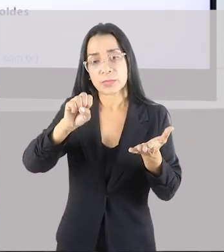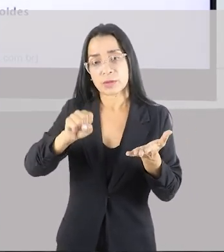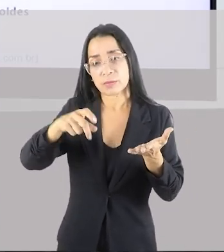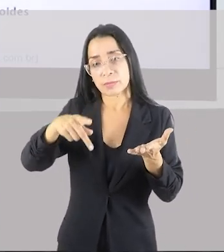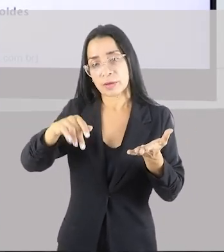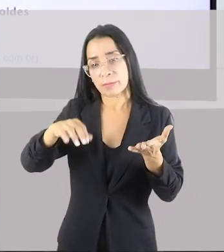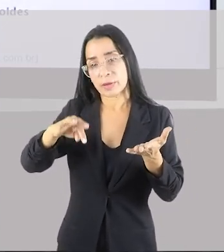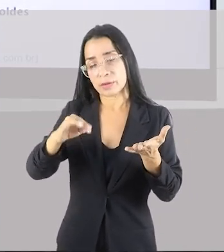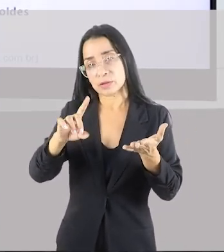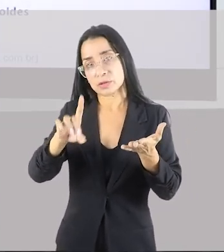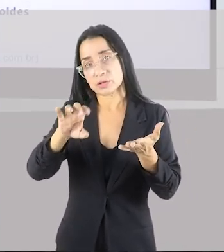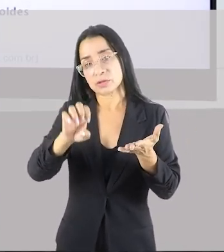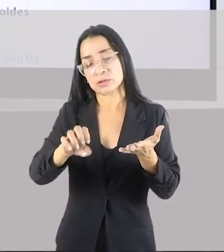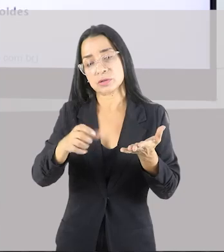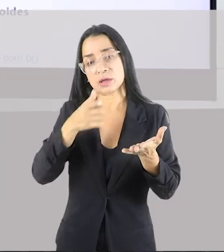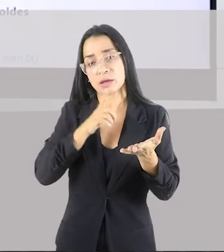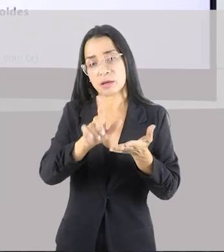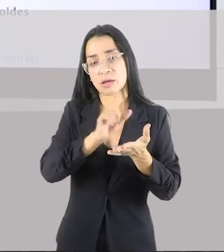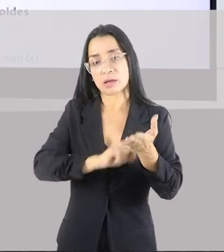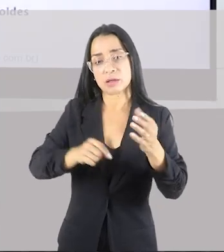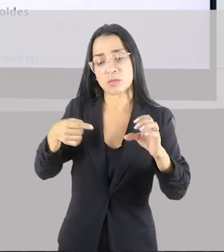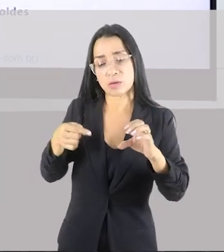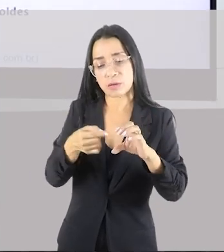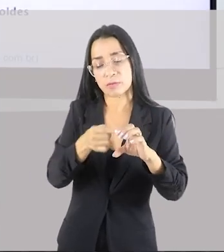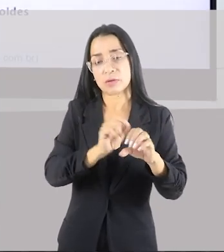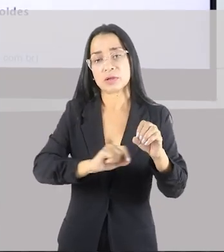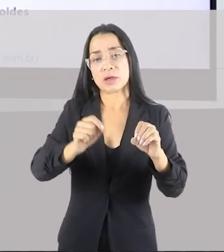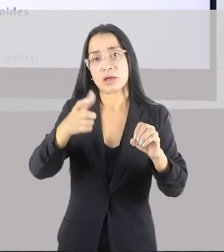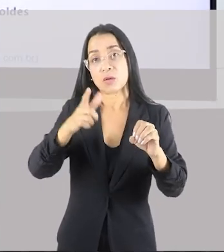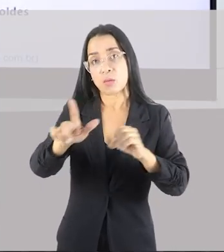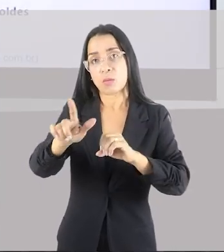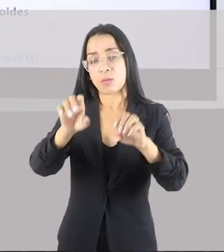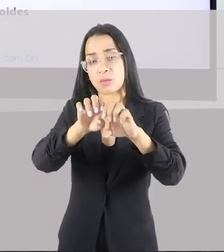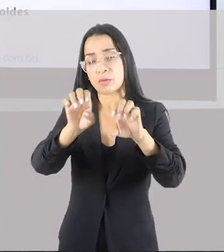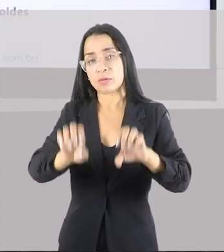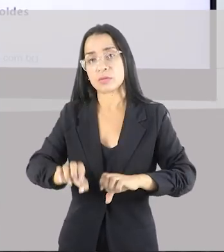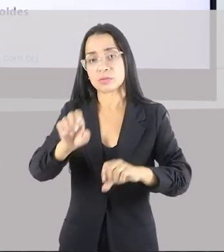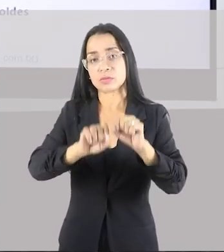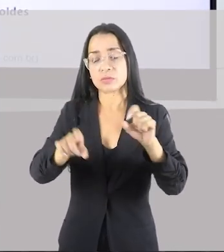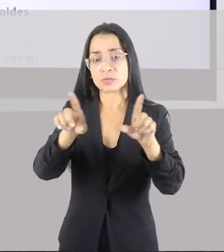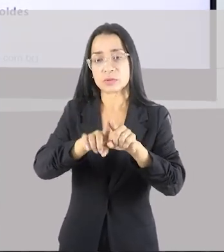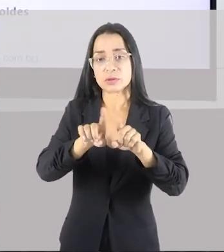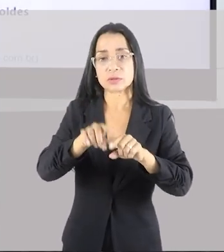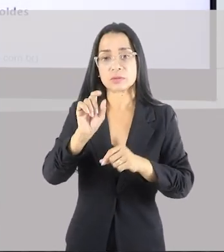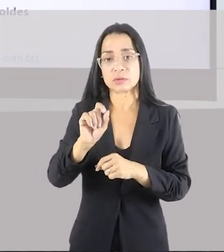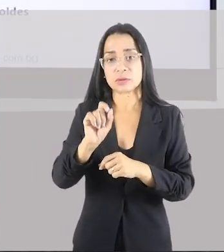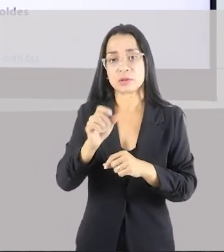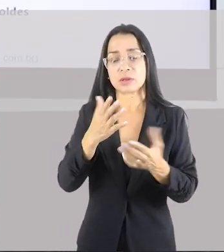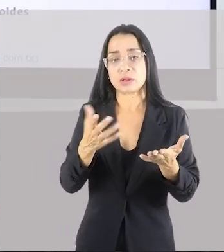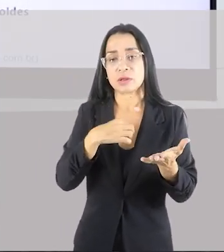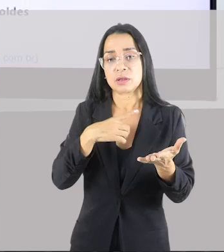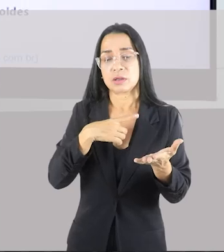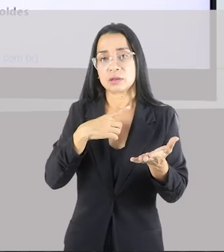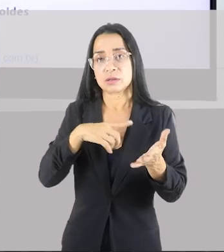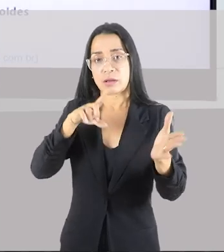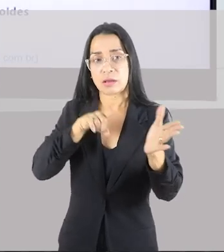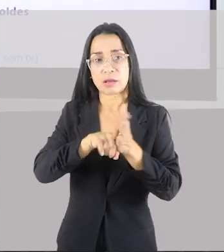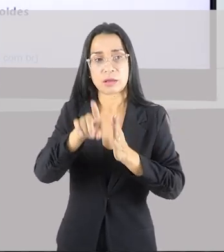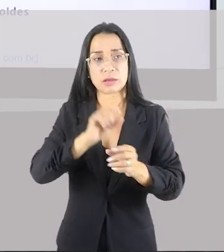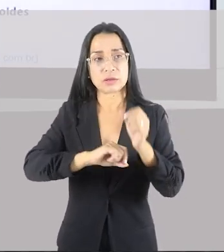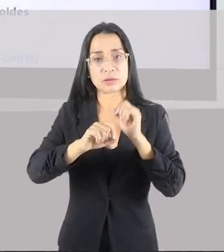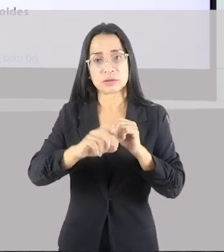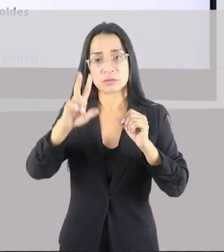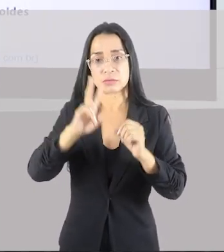espermátide ganha flagelo, né, ganha ali outras estruturas, inclusive aquela que cai muito em questão, né,